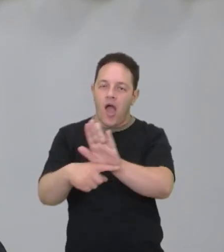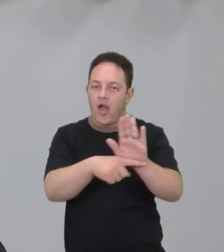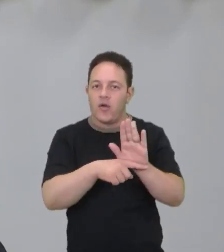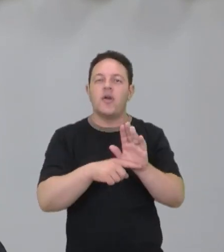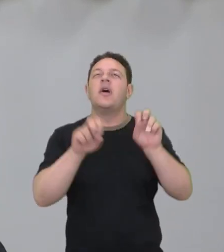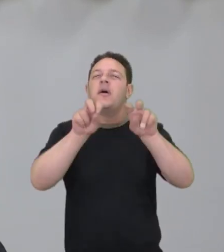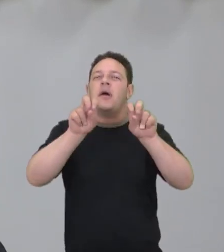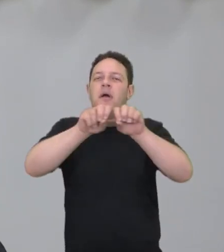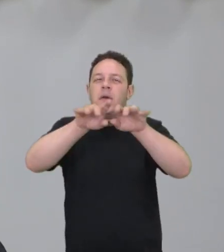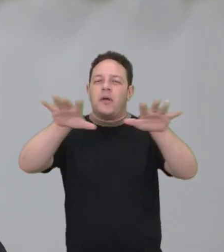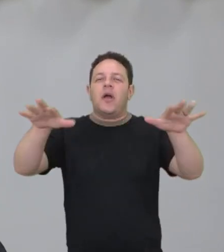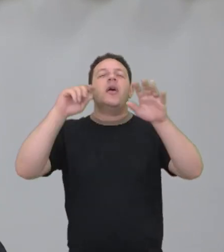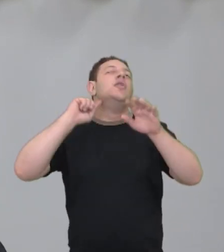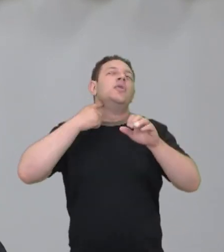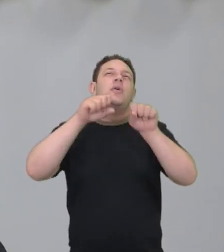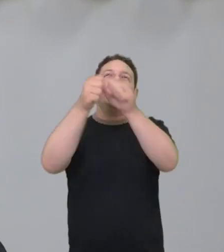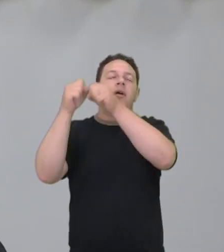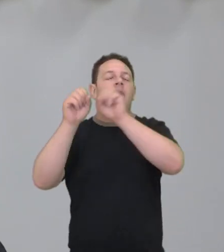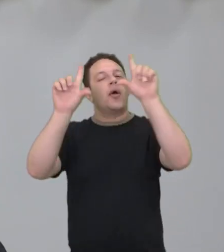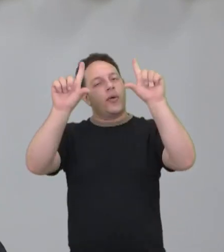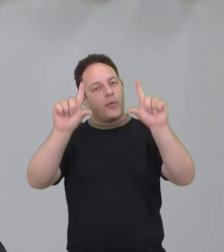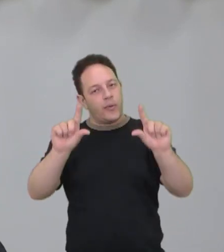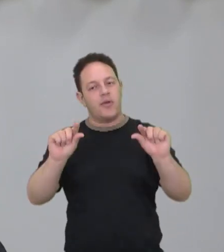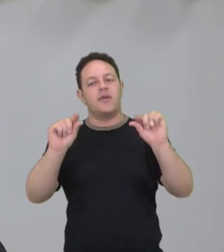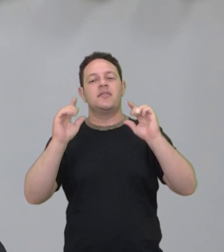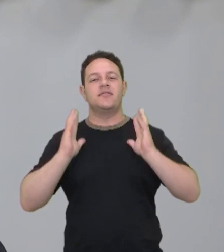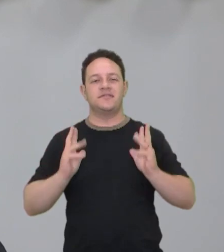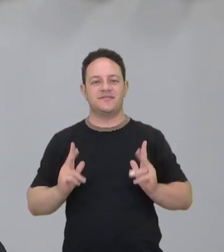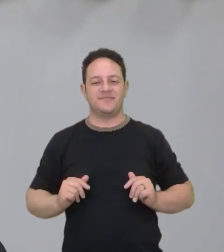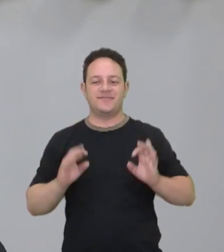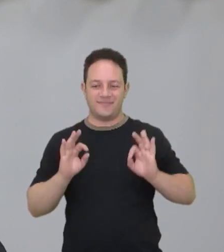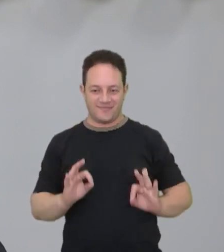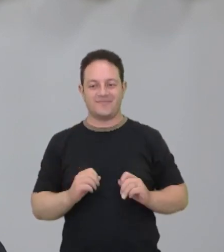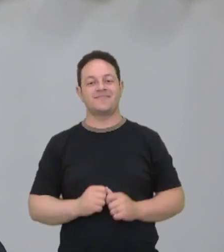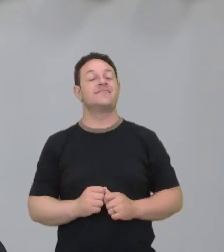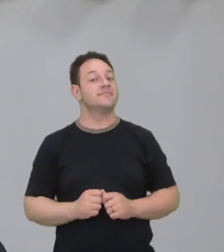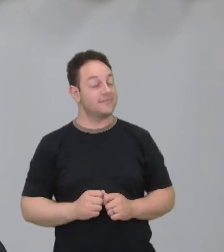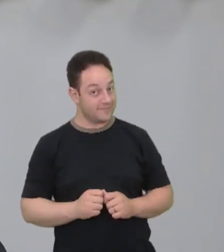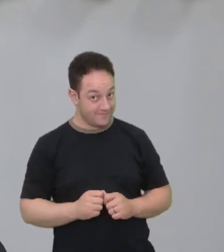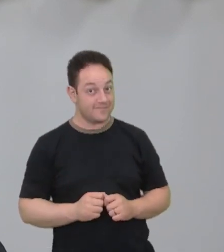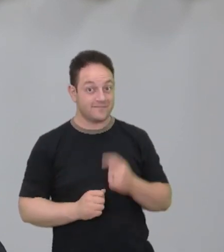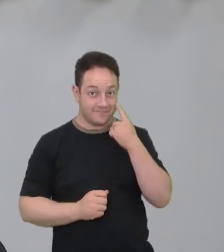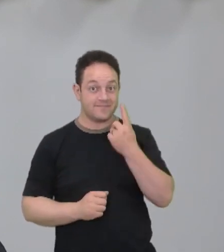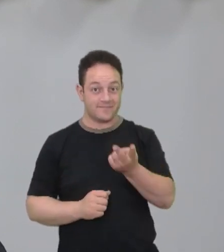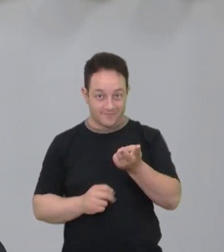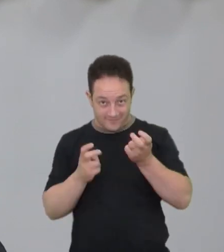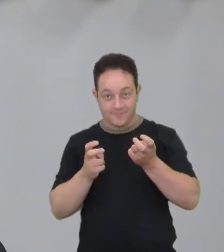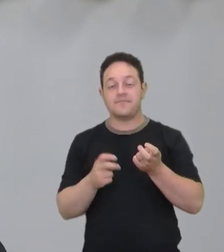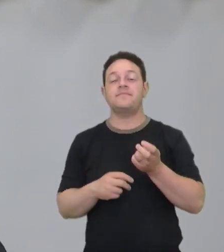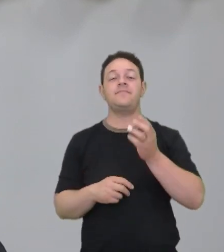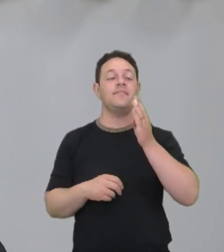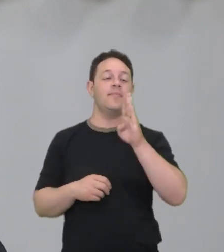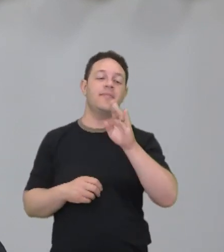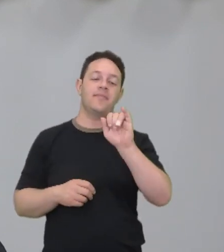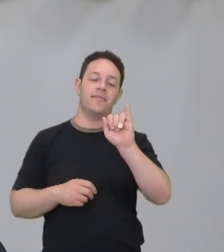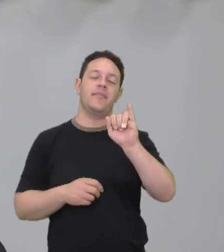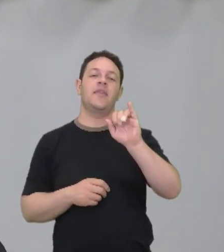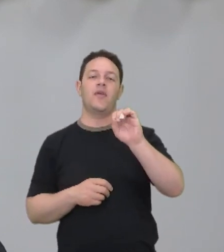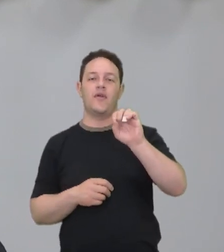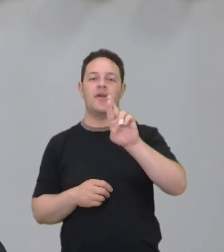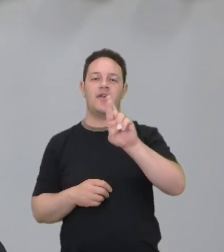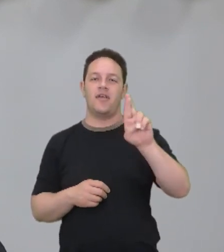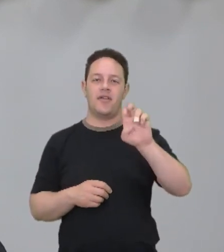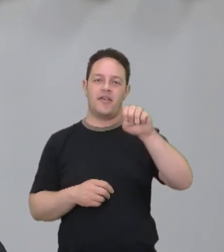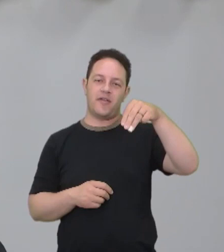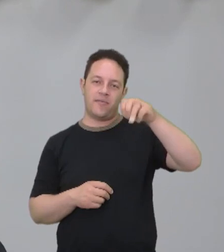processo de combate à contaminação e à poluição. Então, para vocês verem, né, que a biorremediação em si, eu posso